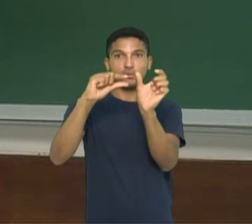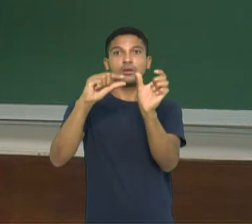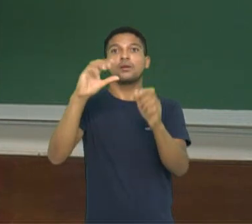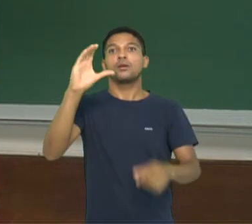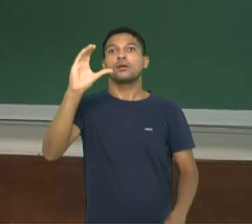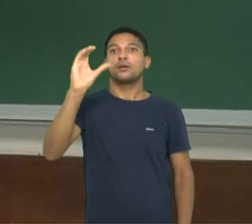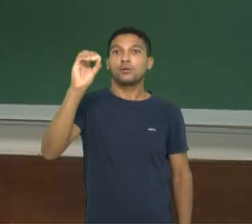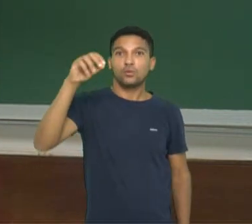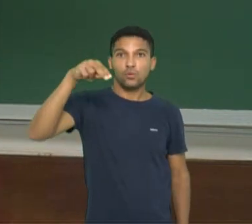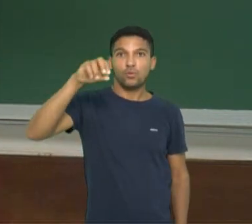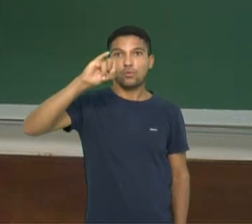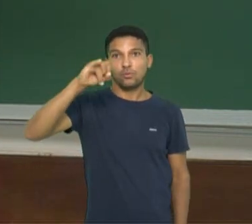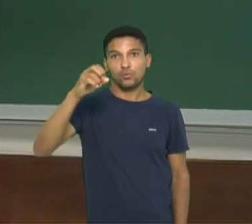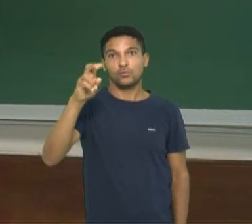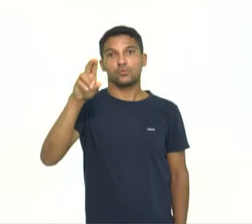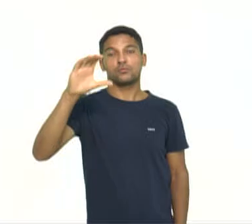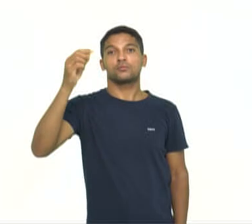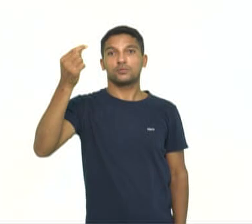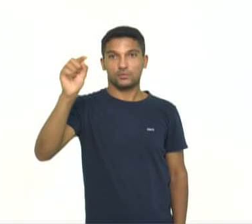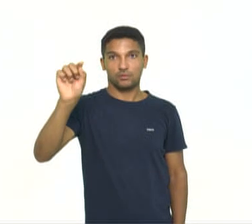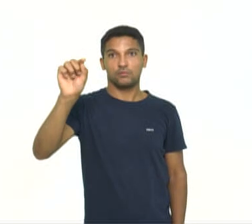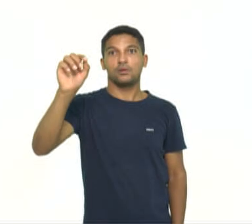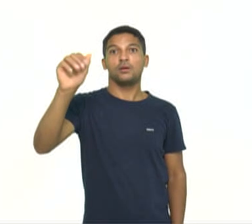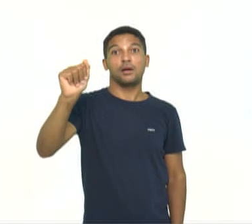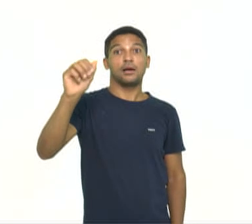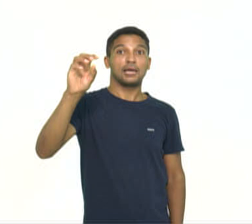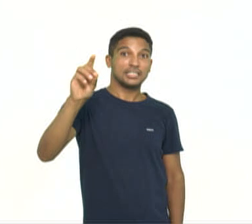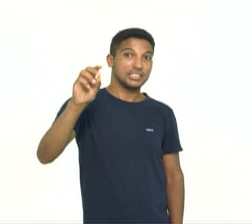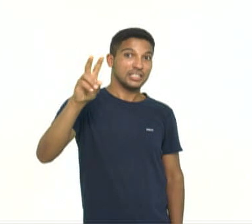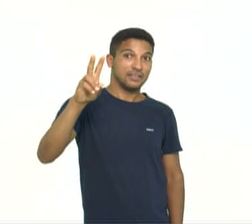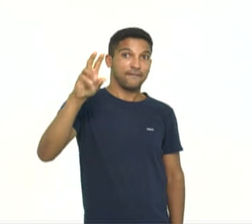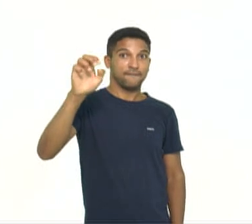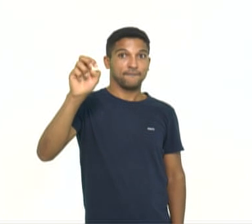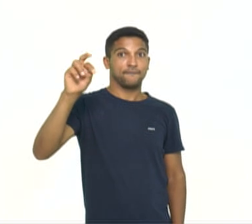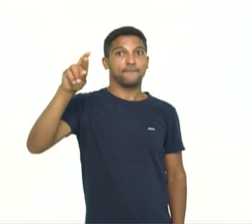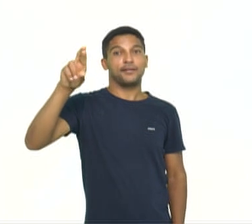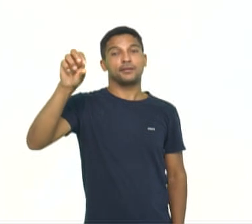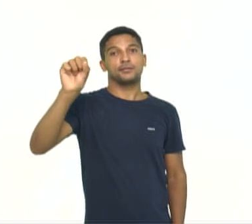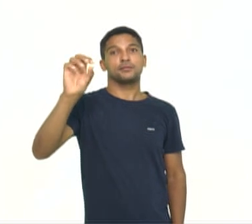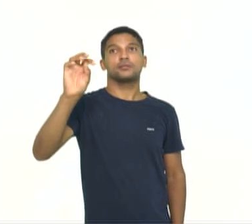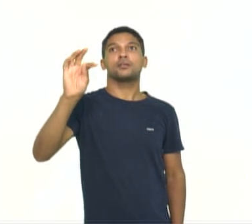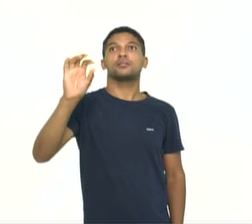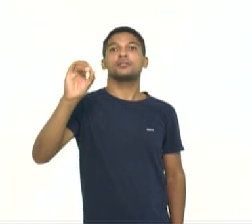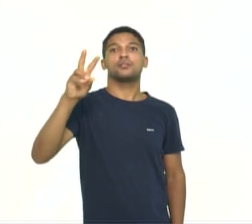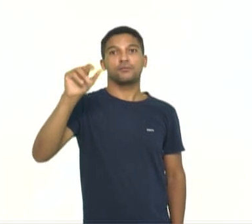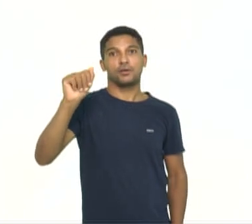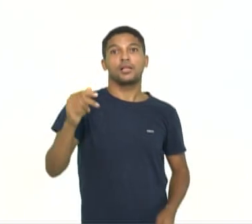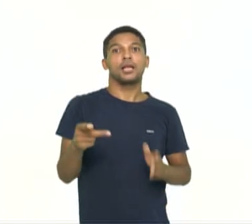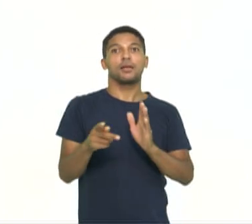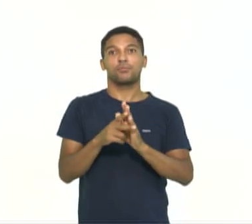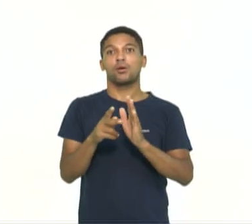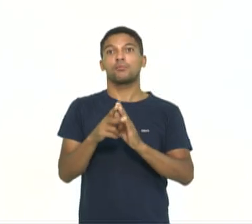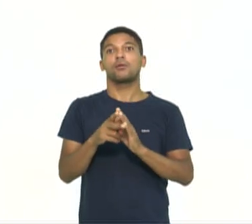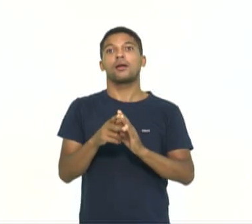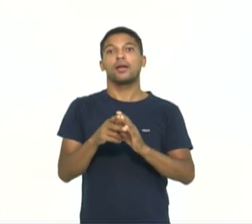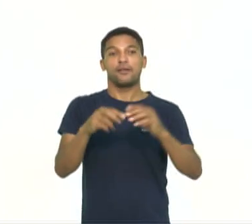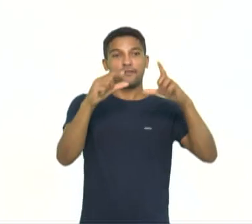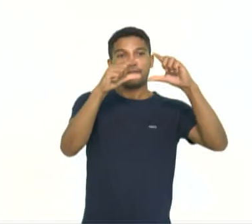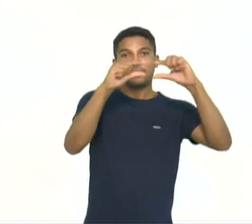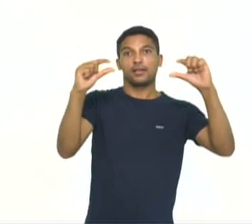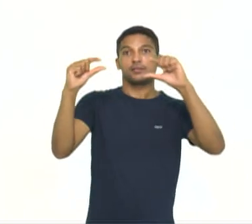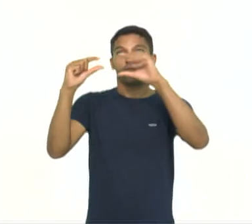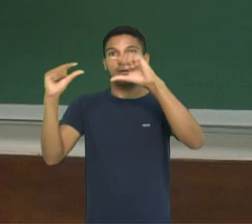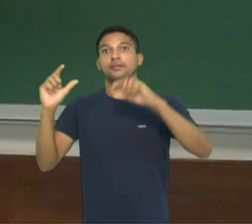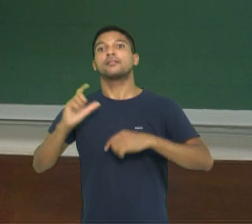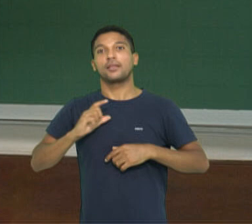que dão ideia de contrariedade, né? Contudo, todavia, entretanto. Muito bem. E o nosso sexto e último exercício